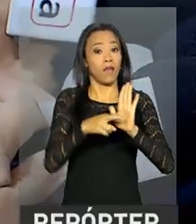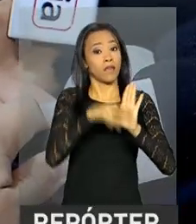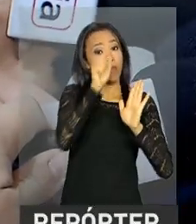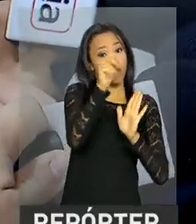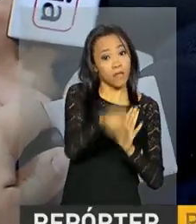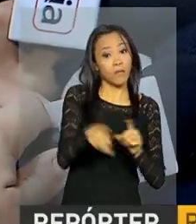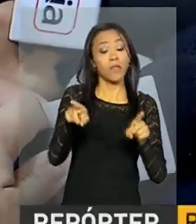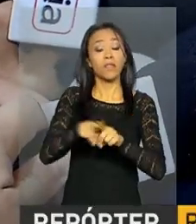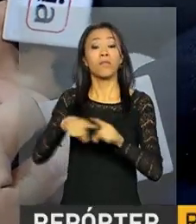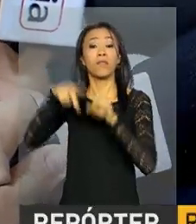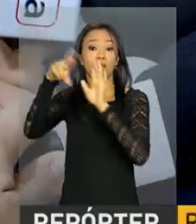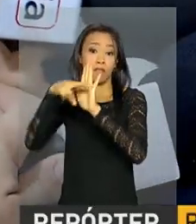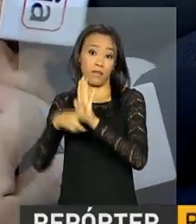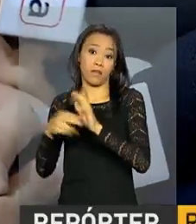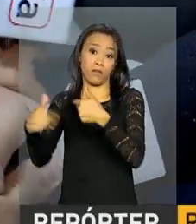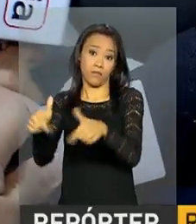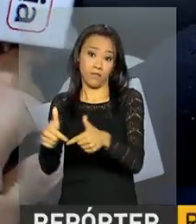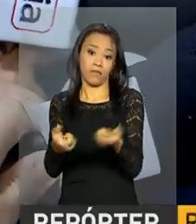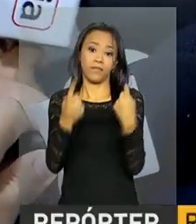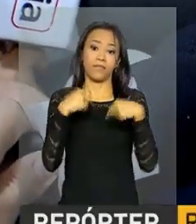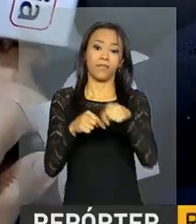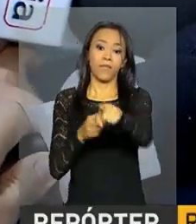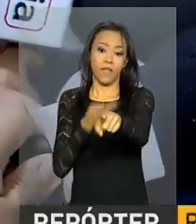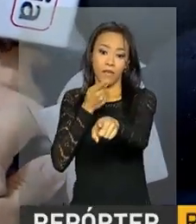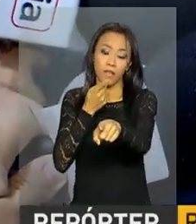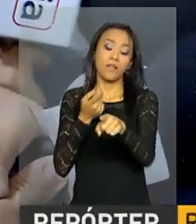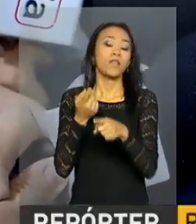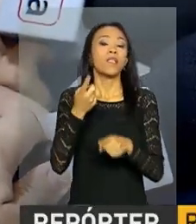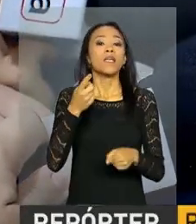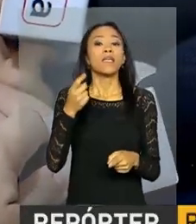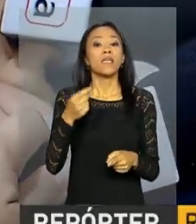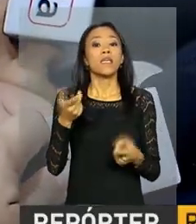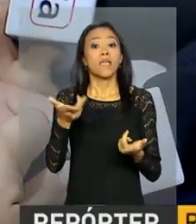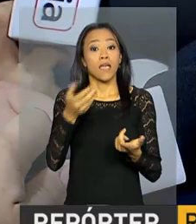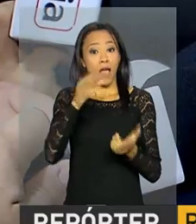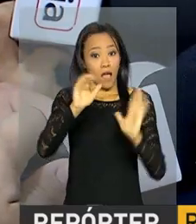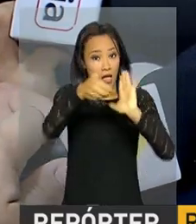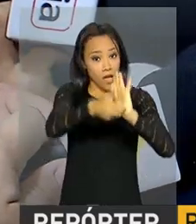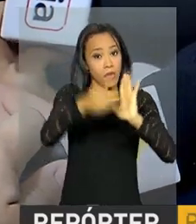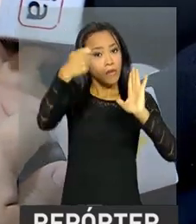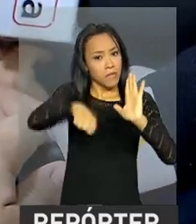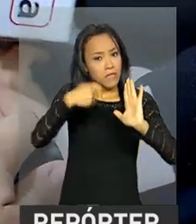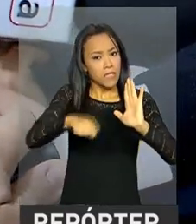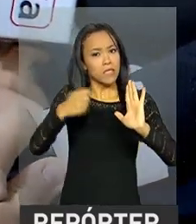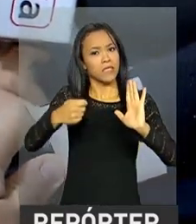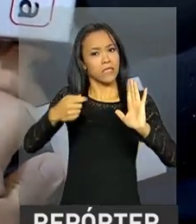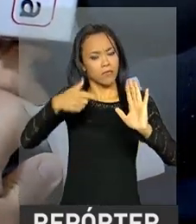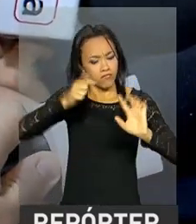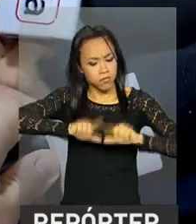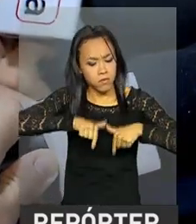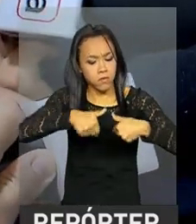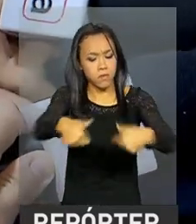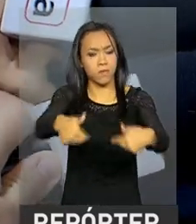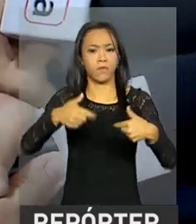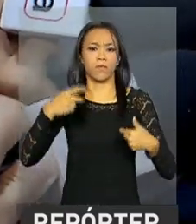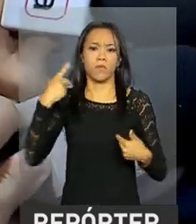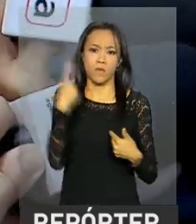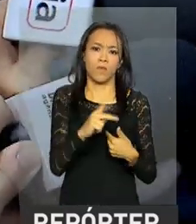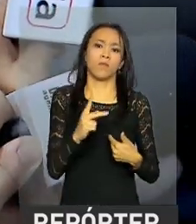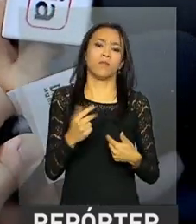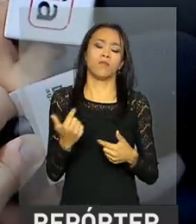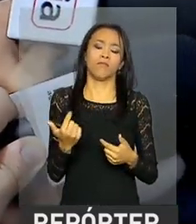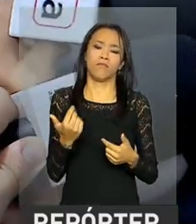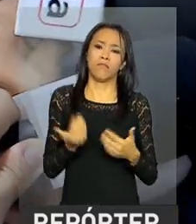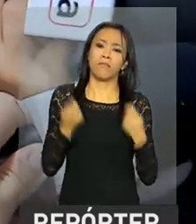vamos avançar na votação dessas matérias nós entendemos que a câmara precisa ser protagonista nesse processo precisa efetivamente